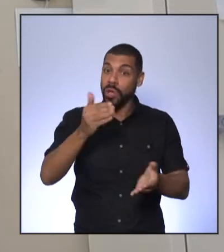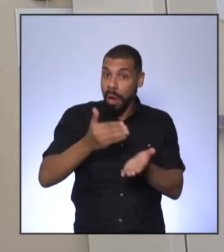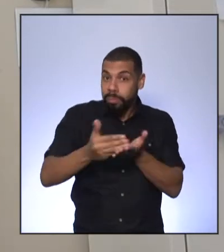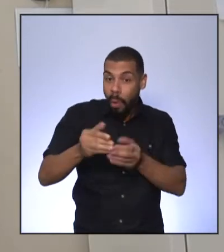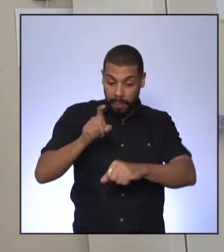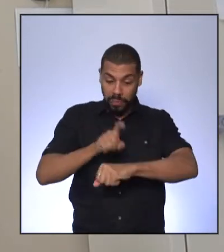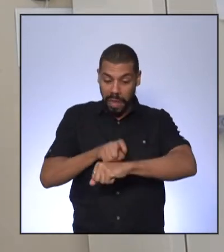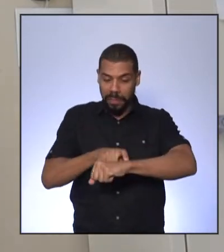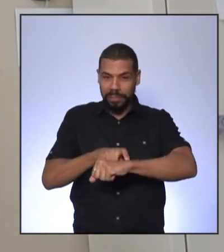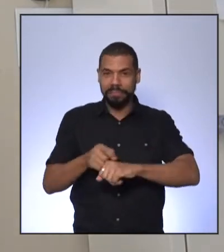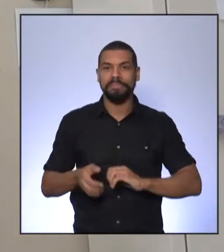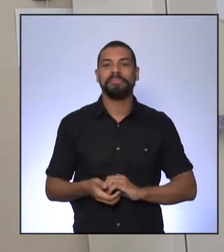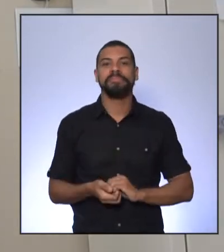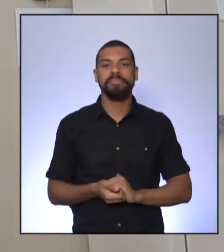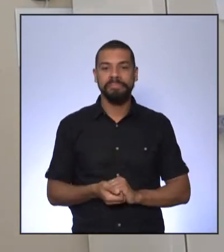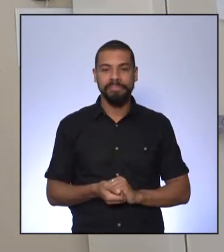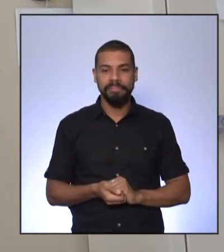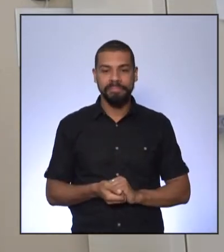acionei.